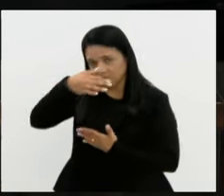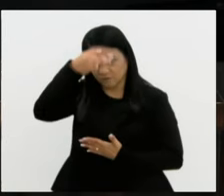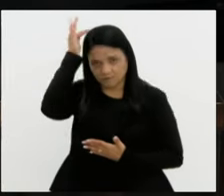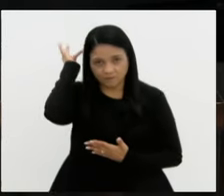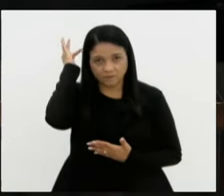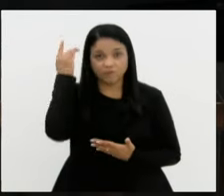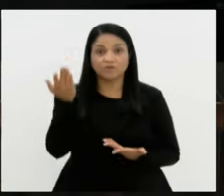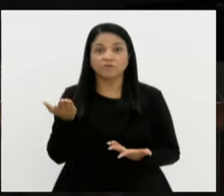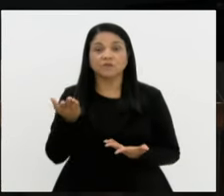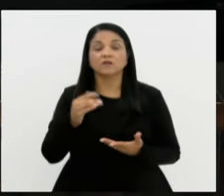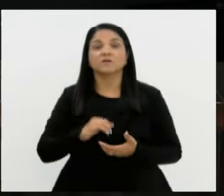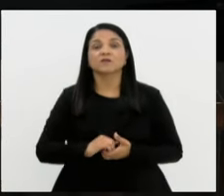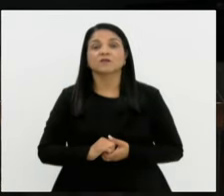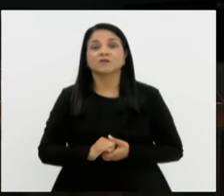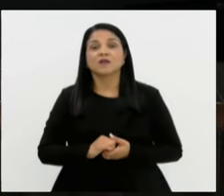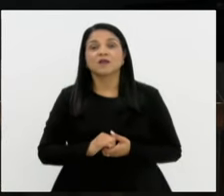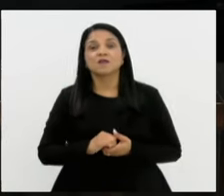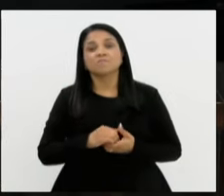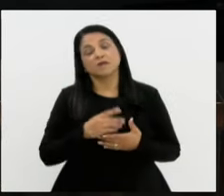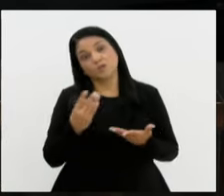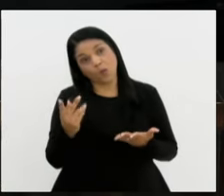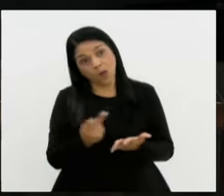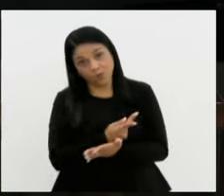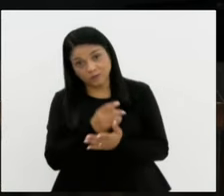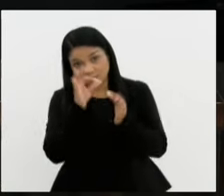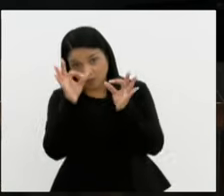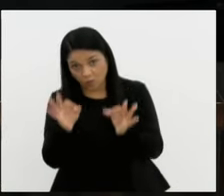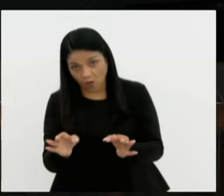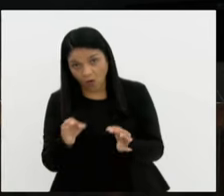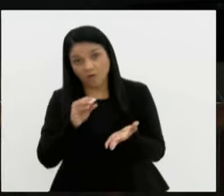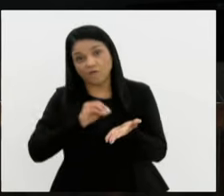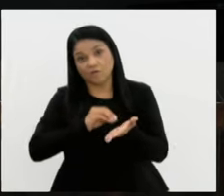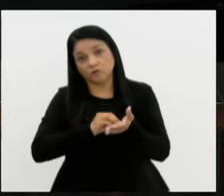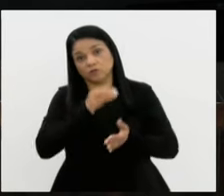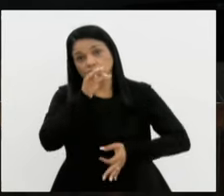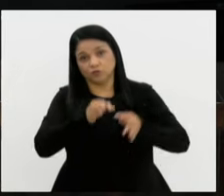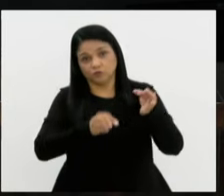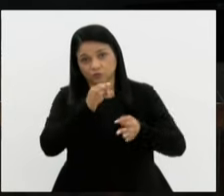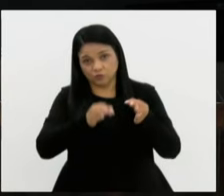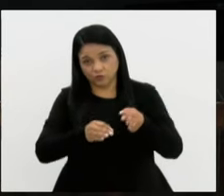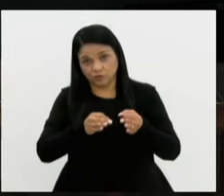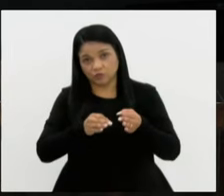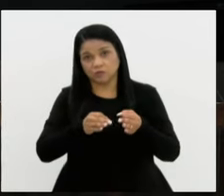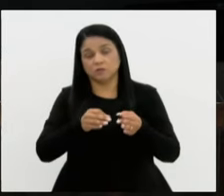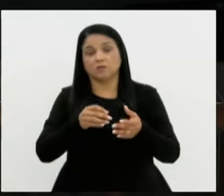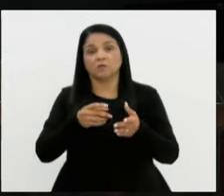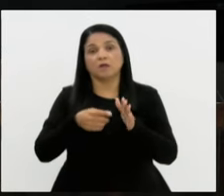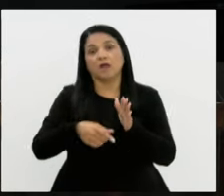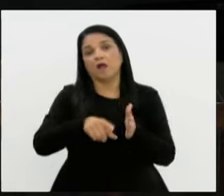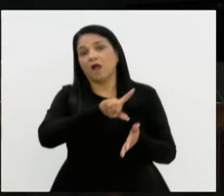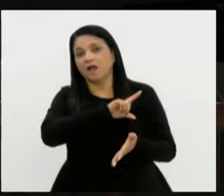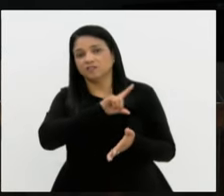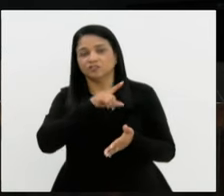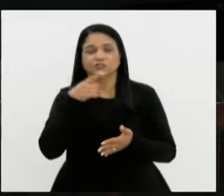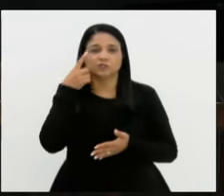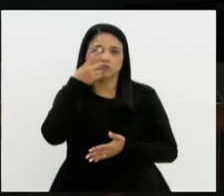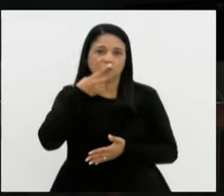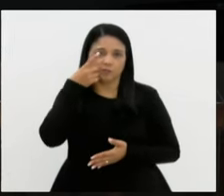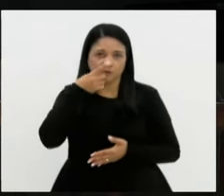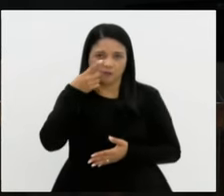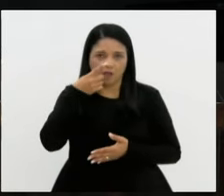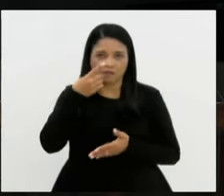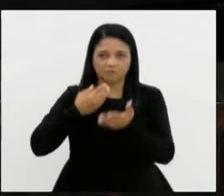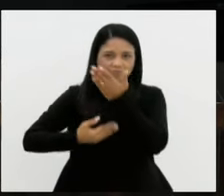Para não acontecer, né, Fred? A injustiça que houve como o Chico falou aqui, né? A respeito dos deputados anteriores, que teve